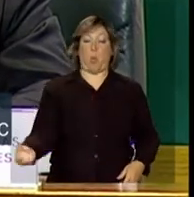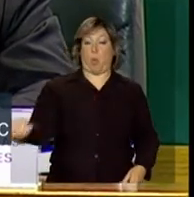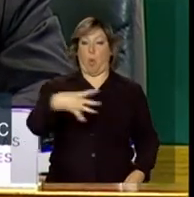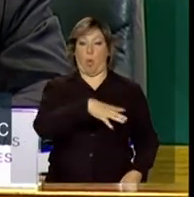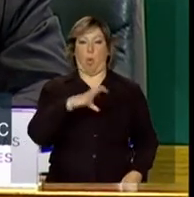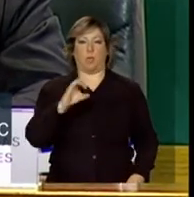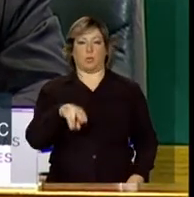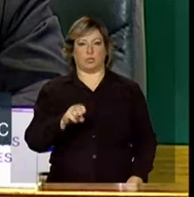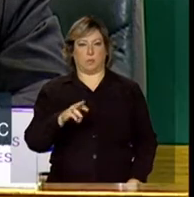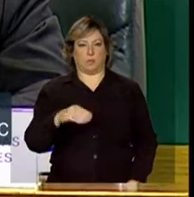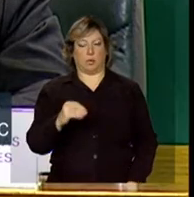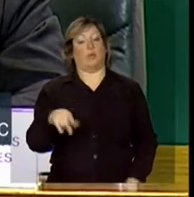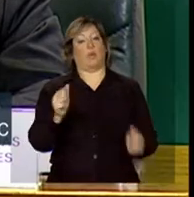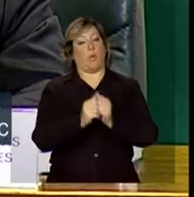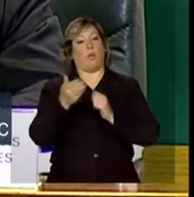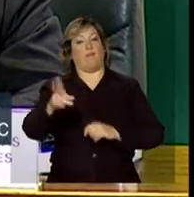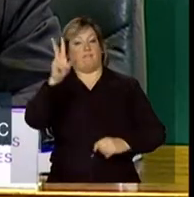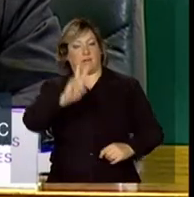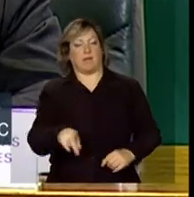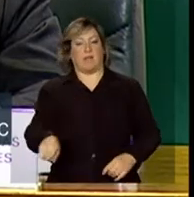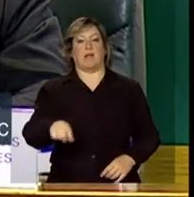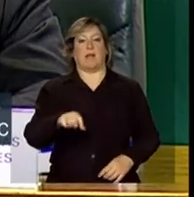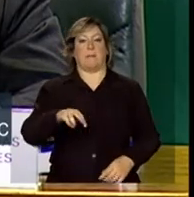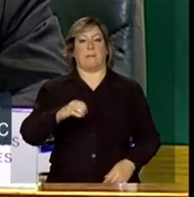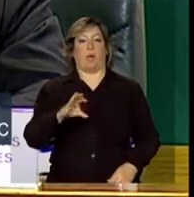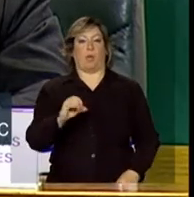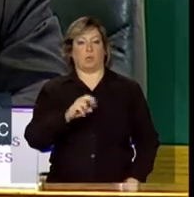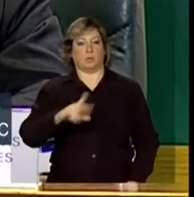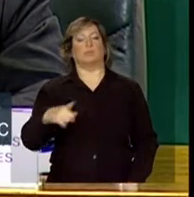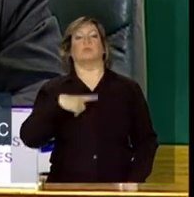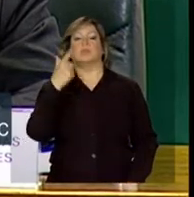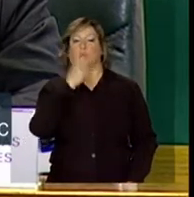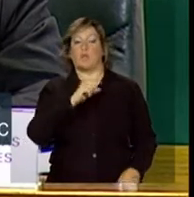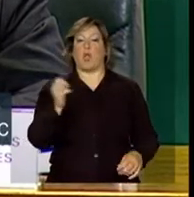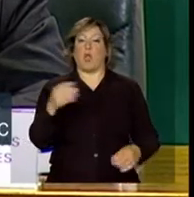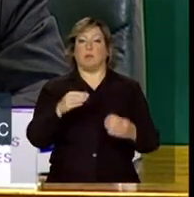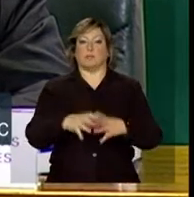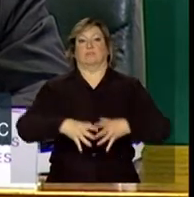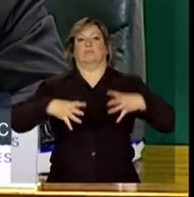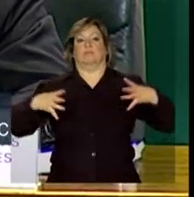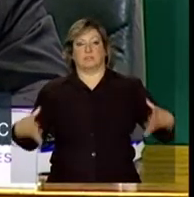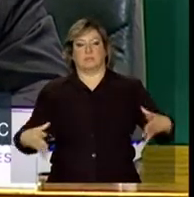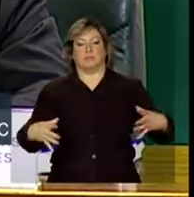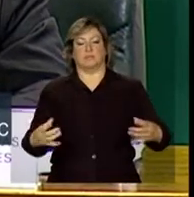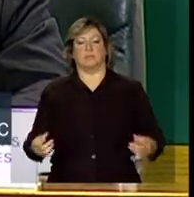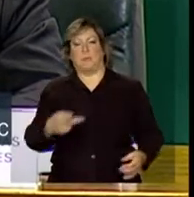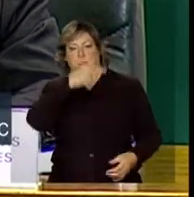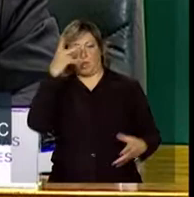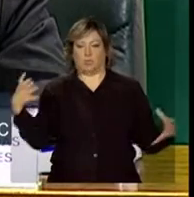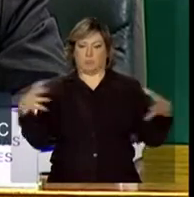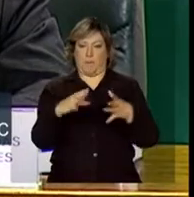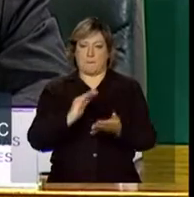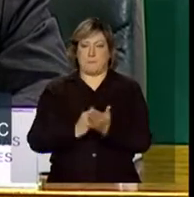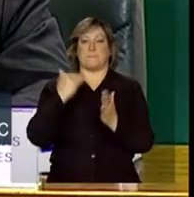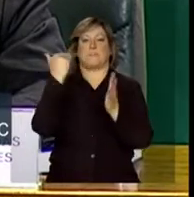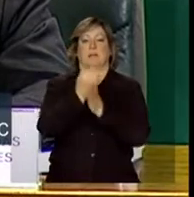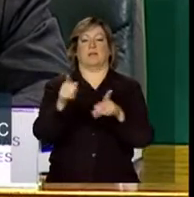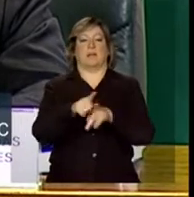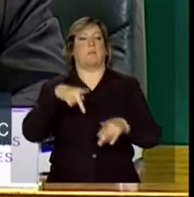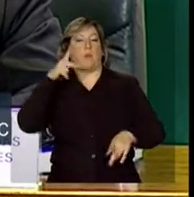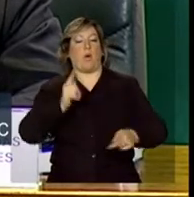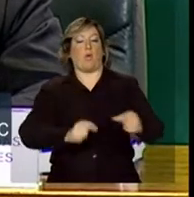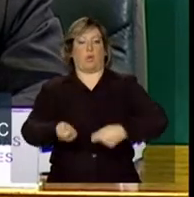e com a Venezuela o Mercosul adquire nova dimensão territorial populacional econômica e